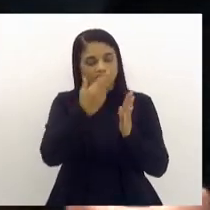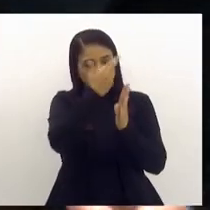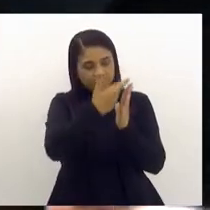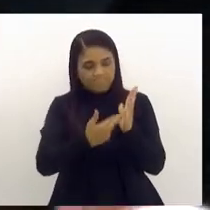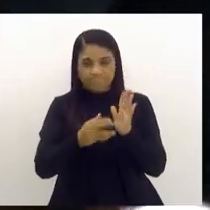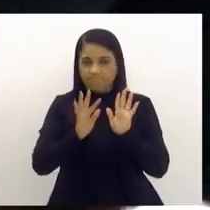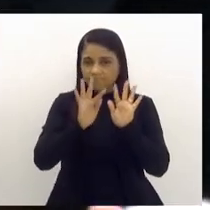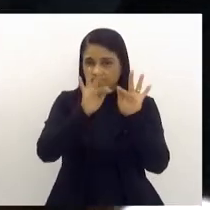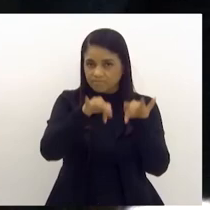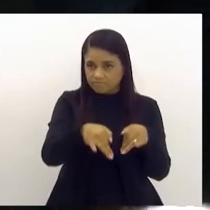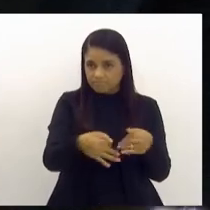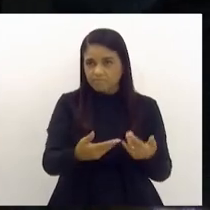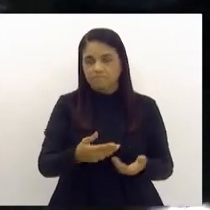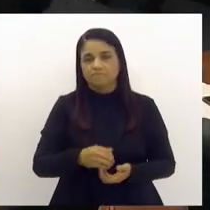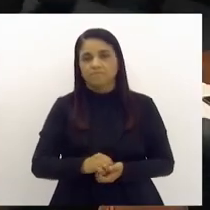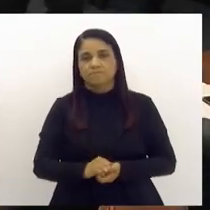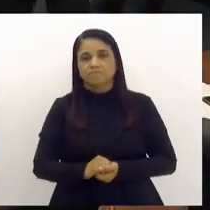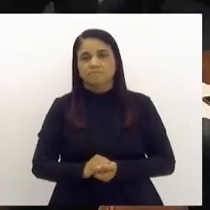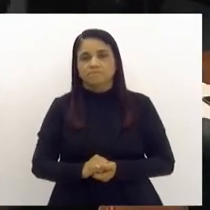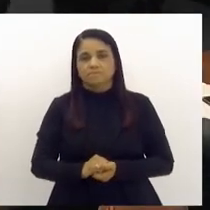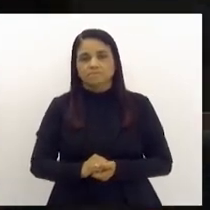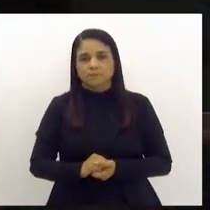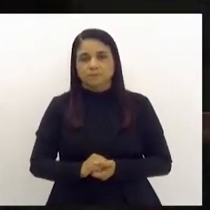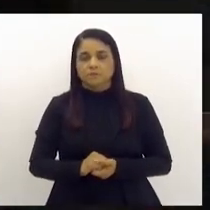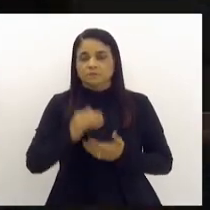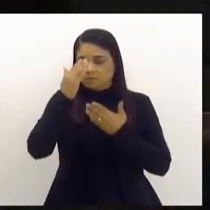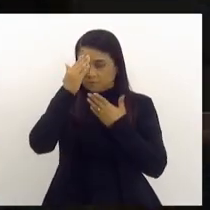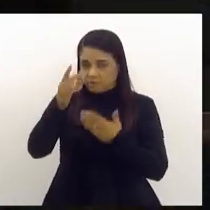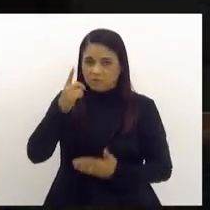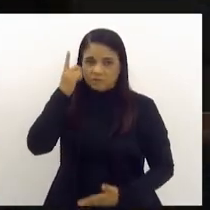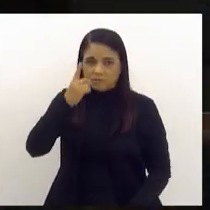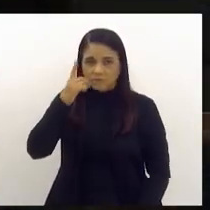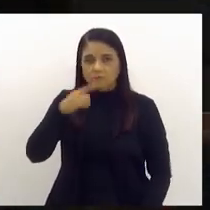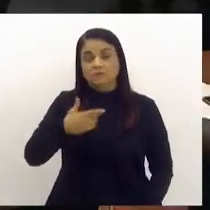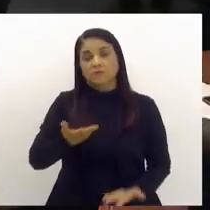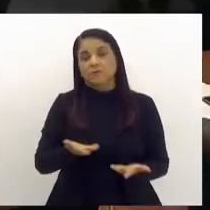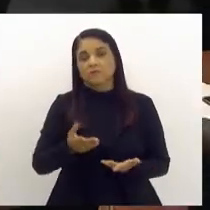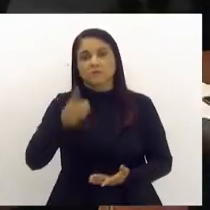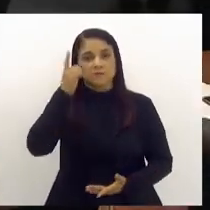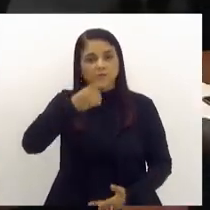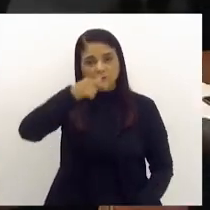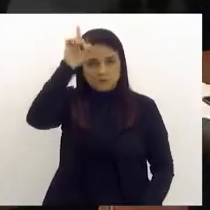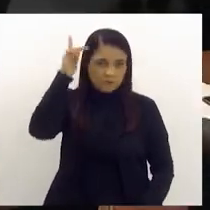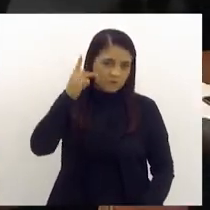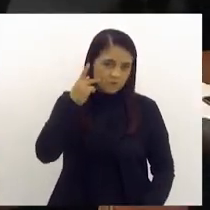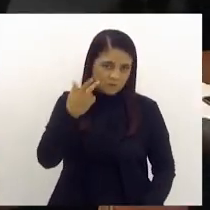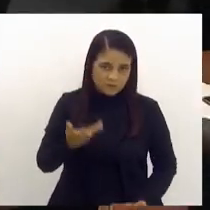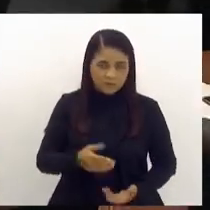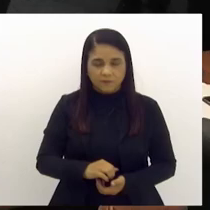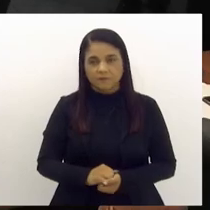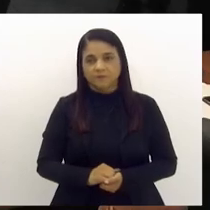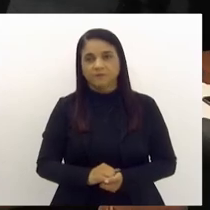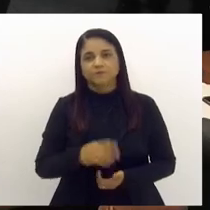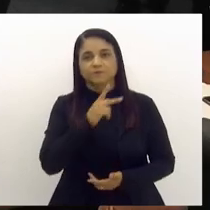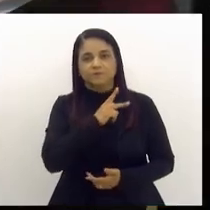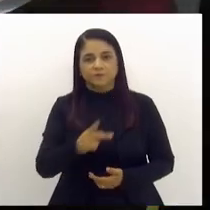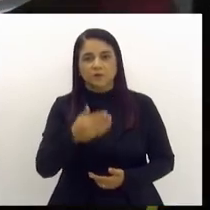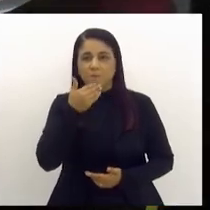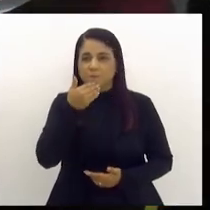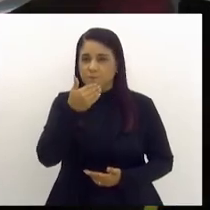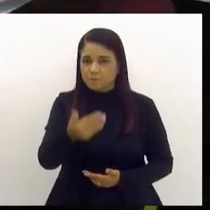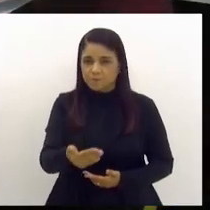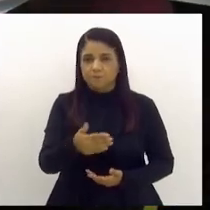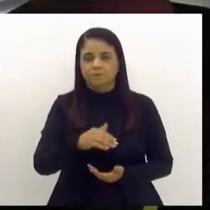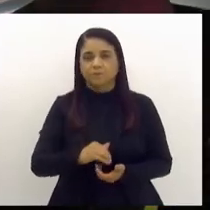redação. Presidente. Muito obrigado, deputado Luiz Paulo. Presidente, queria